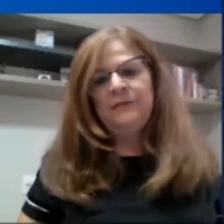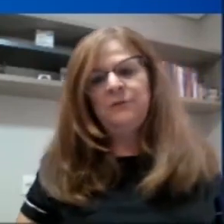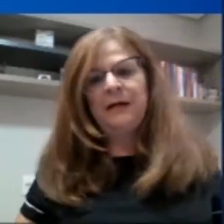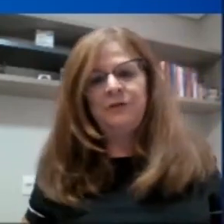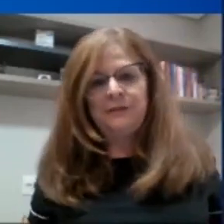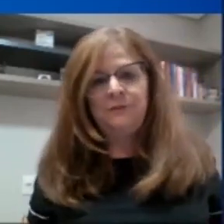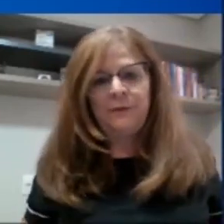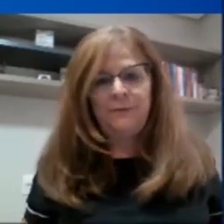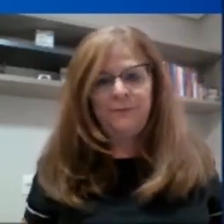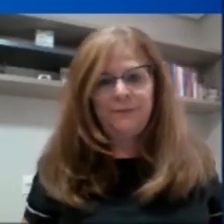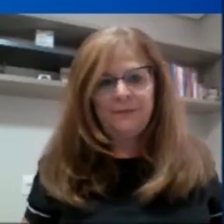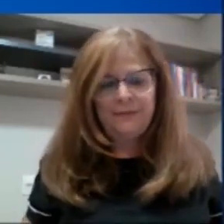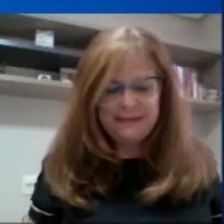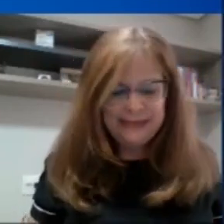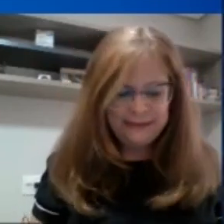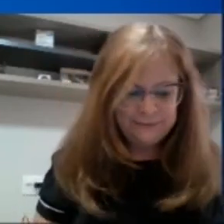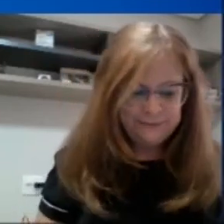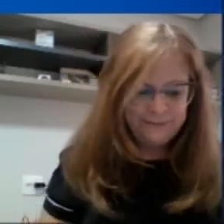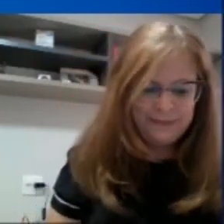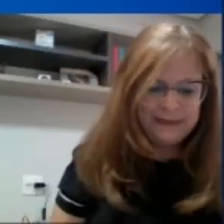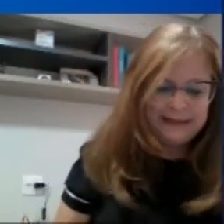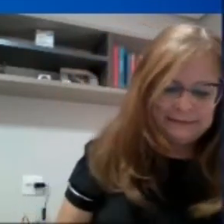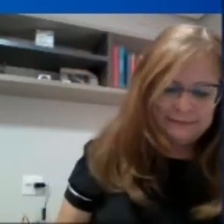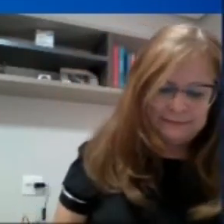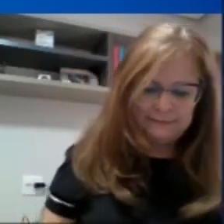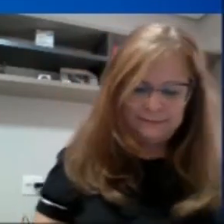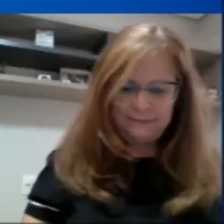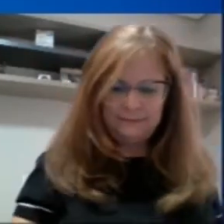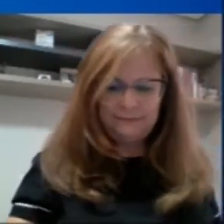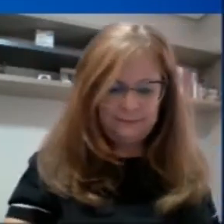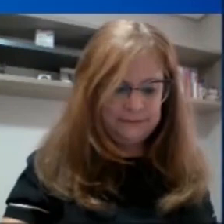do visual gestual, certo?